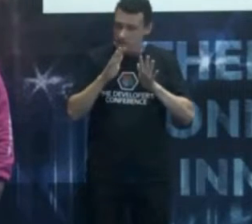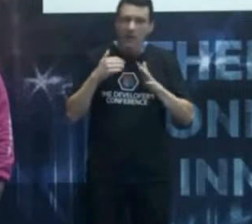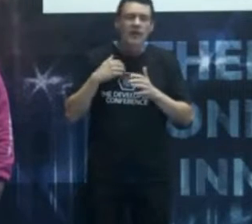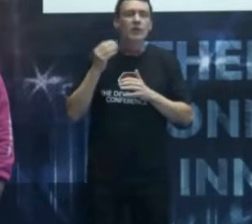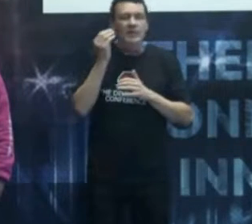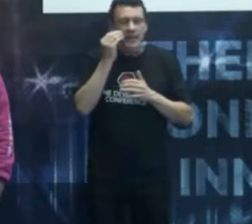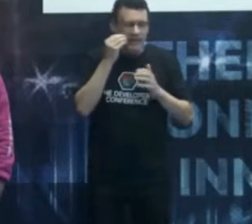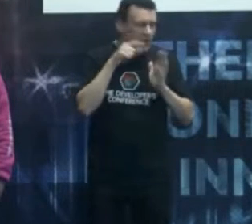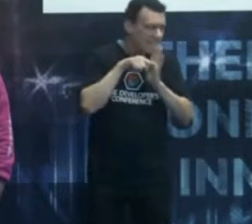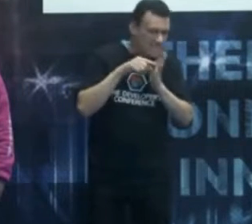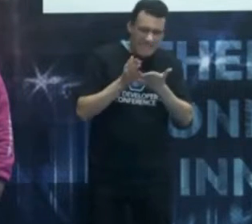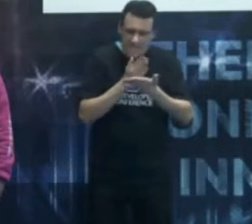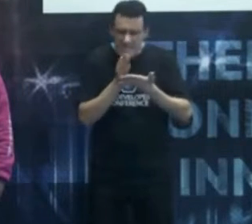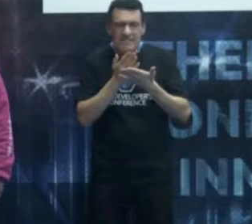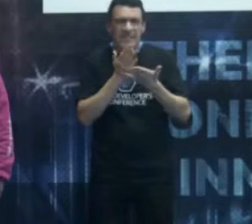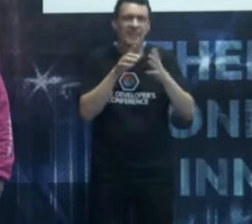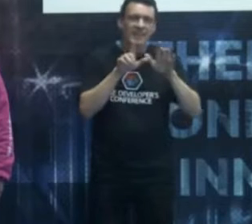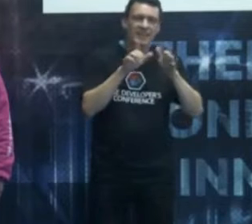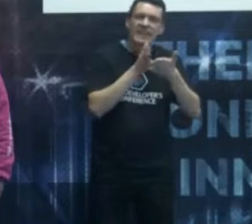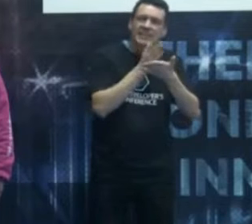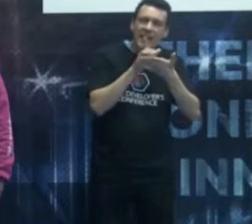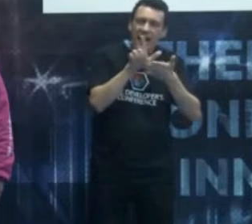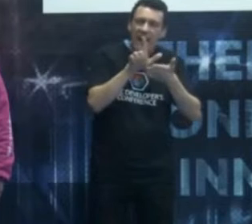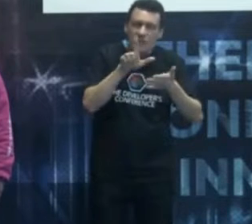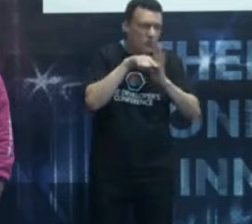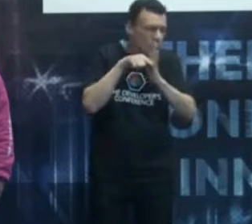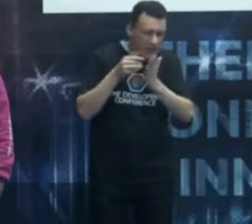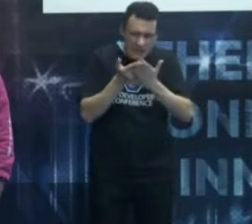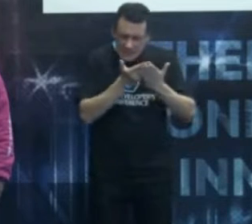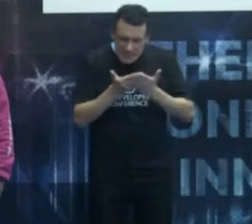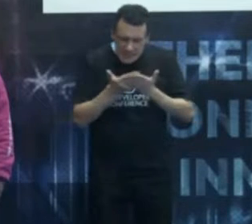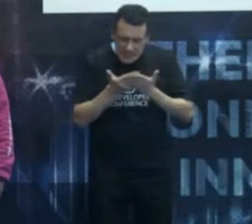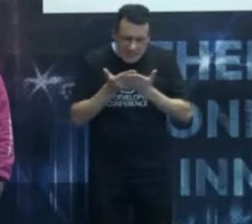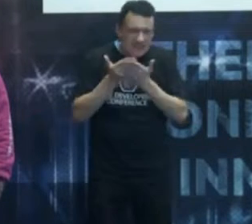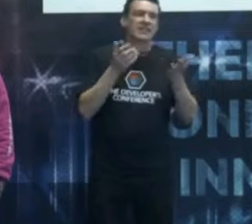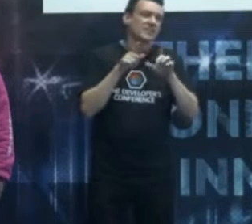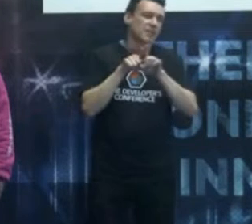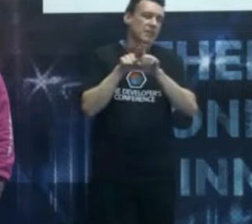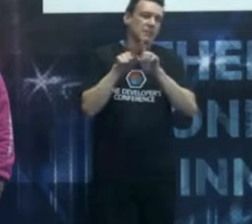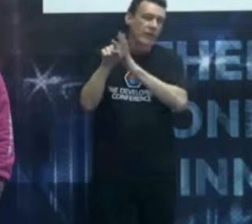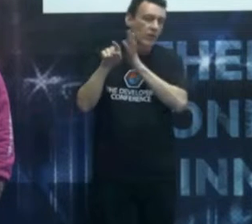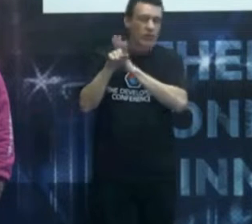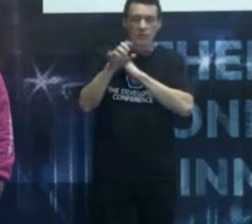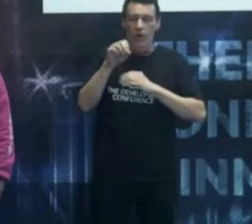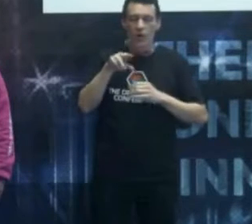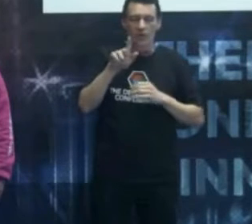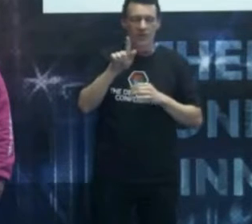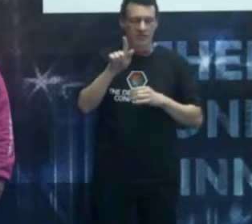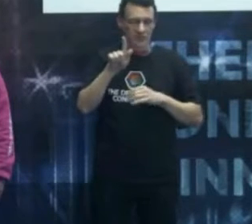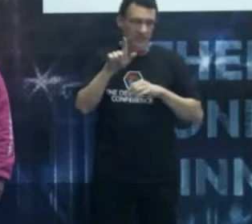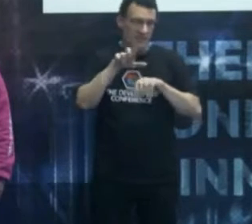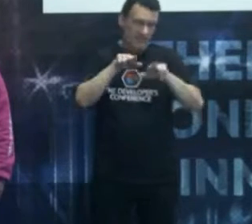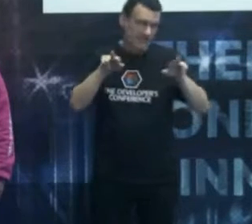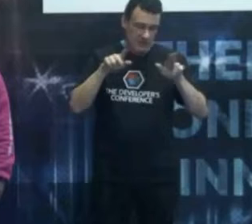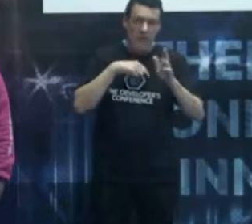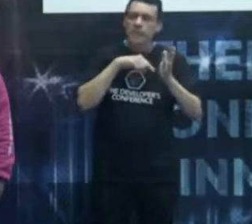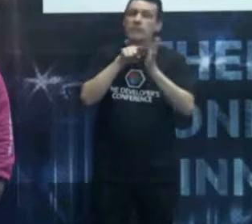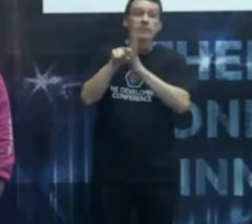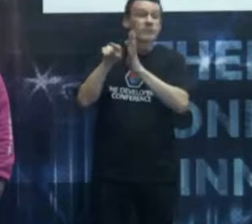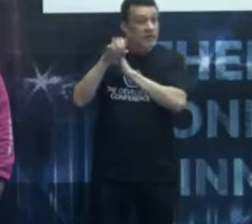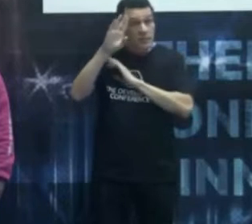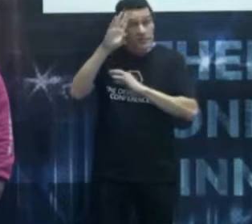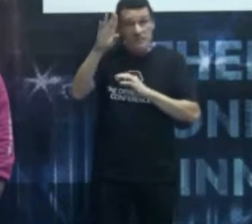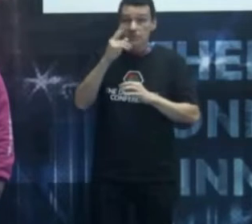das ONGs, e meu Deus, como é que a gente faz, né, como é que eu vou tratar, principalmente o deficiente visual, eu tinha muita dúvida com o